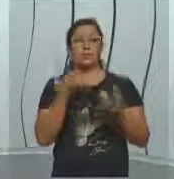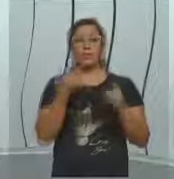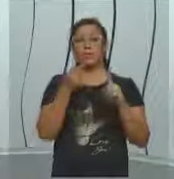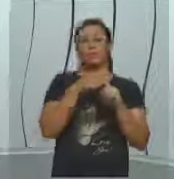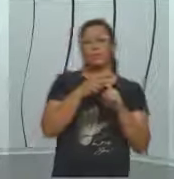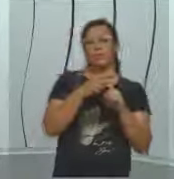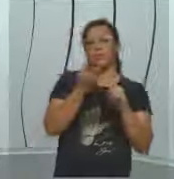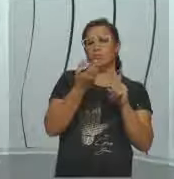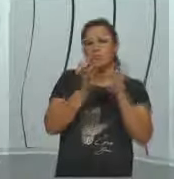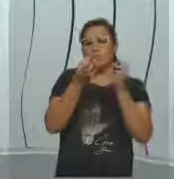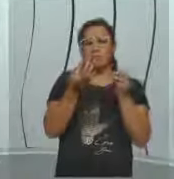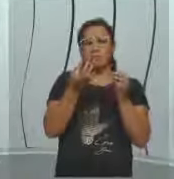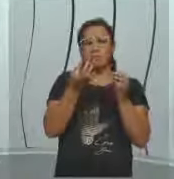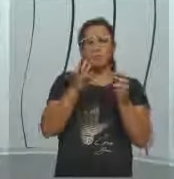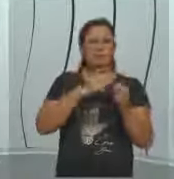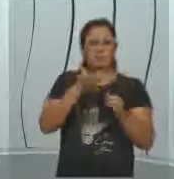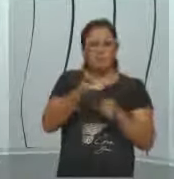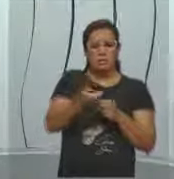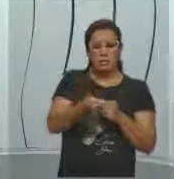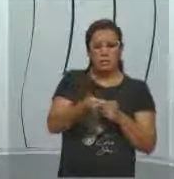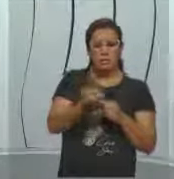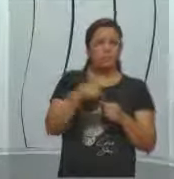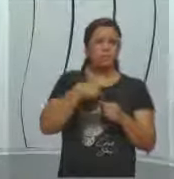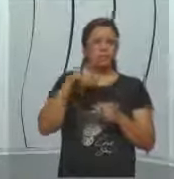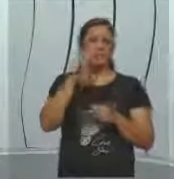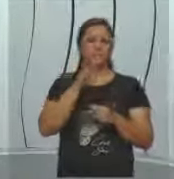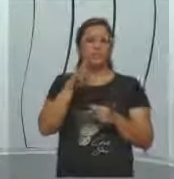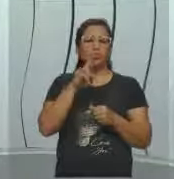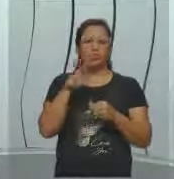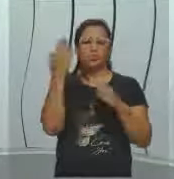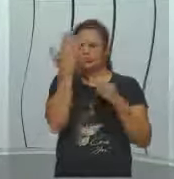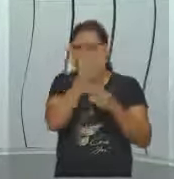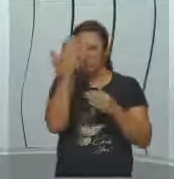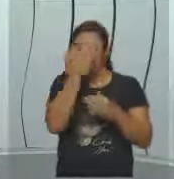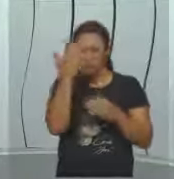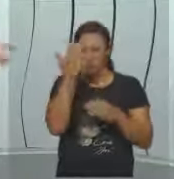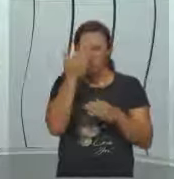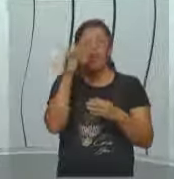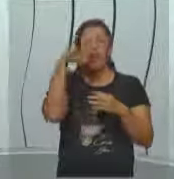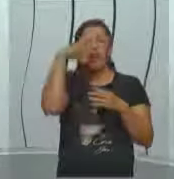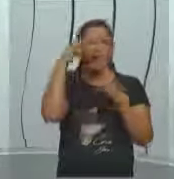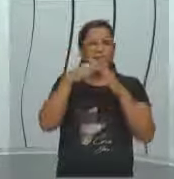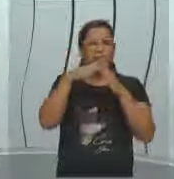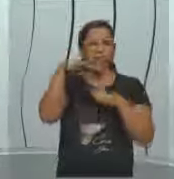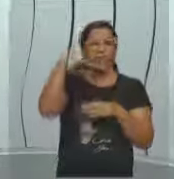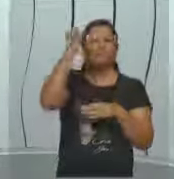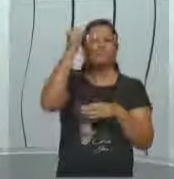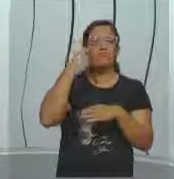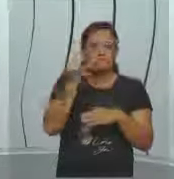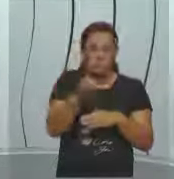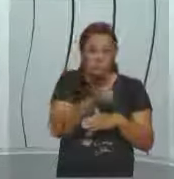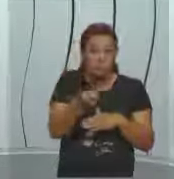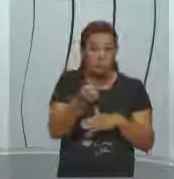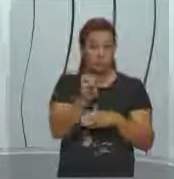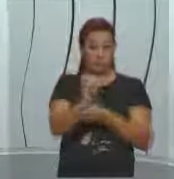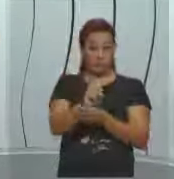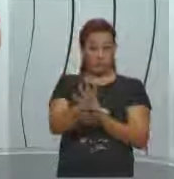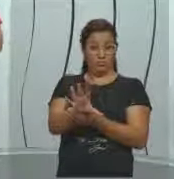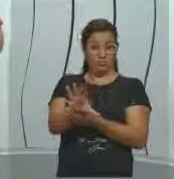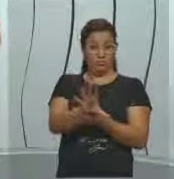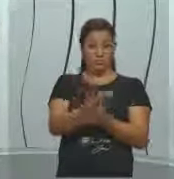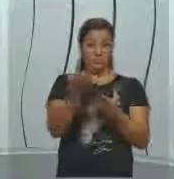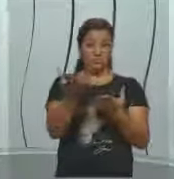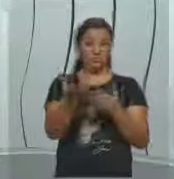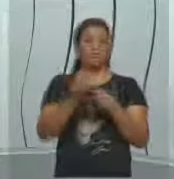circuito simples para uma lanterna, que eu vou usar para iluminar um dia que faltou luz na minha casa. Ou posso pensar